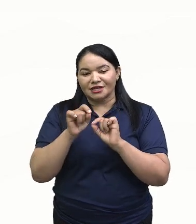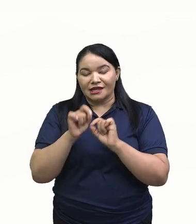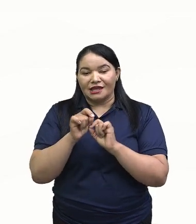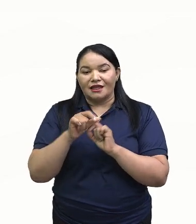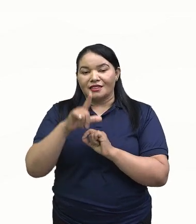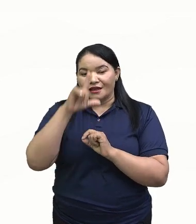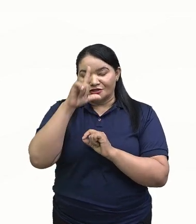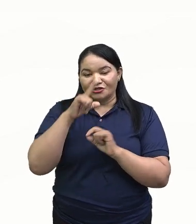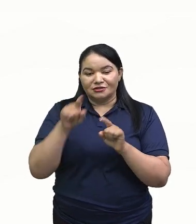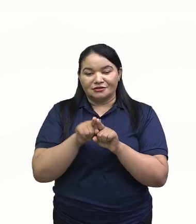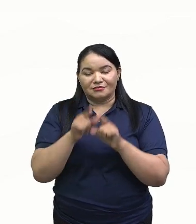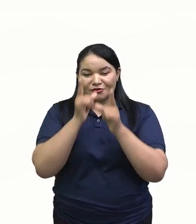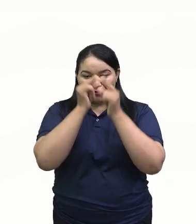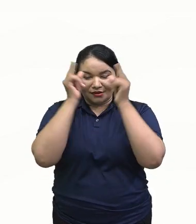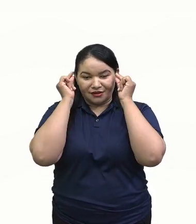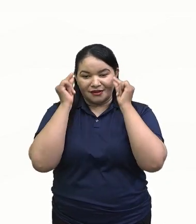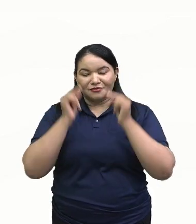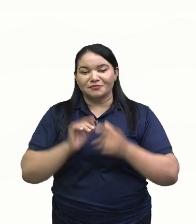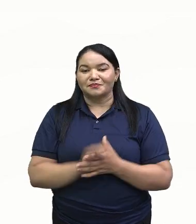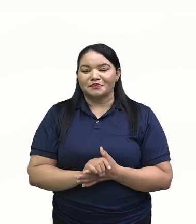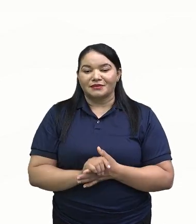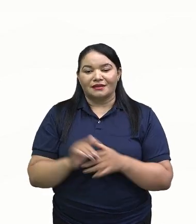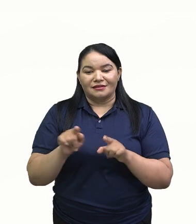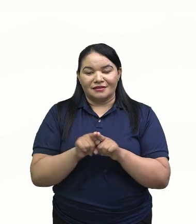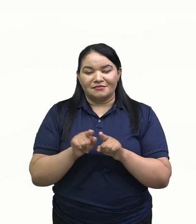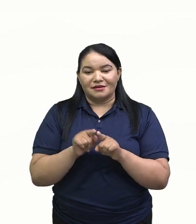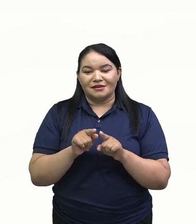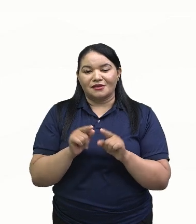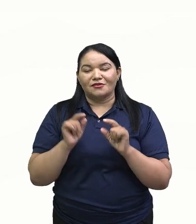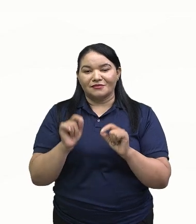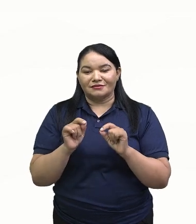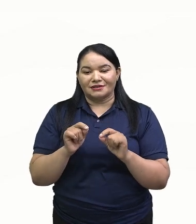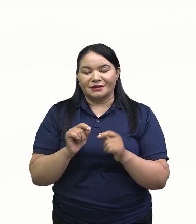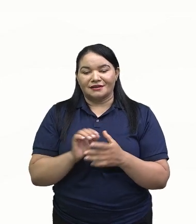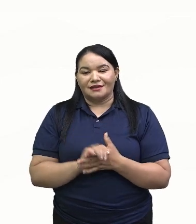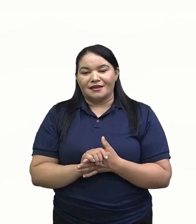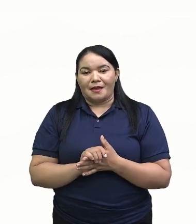tá? Então, a palavra feliz vem lá do